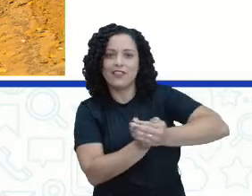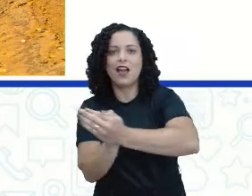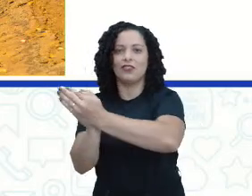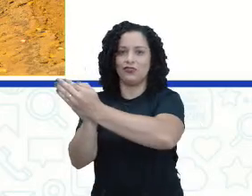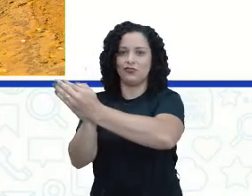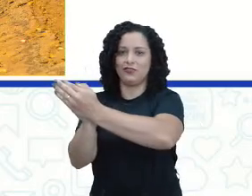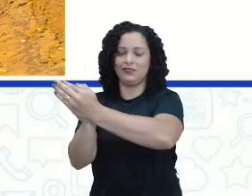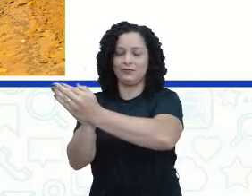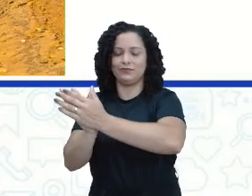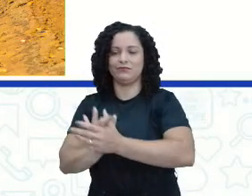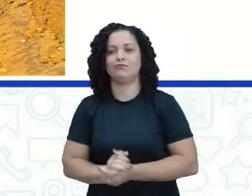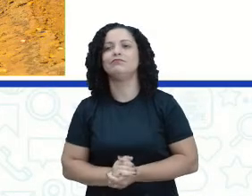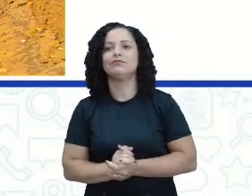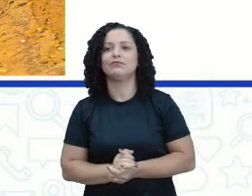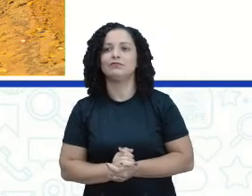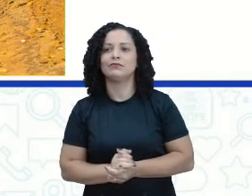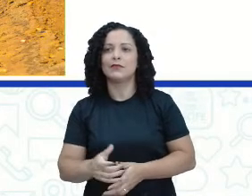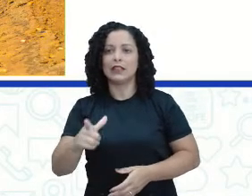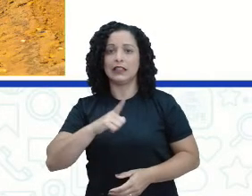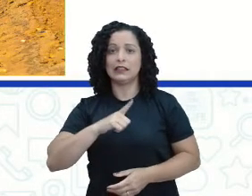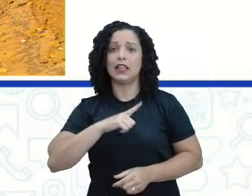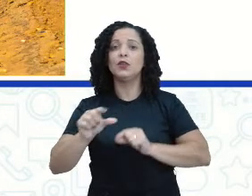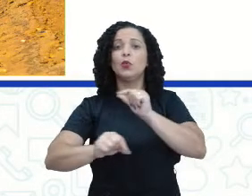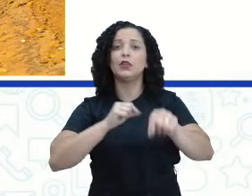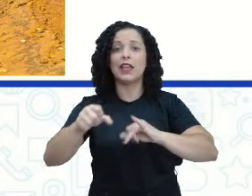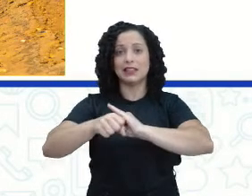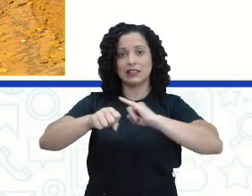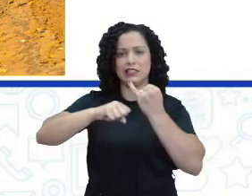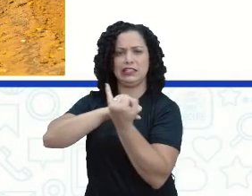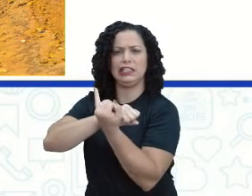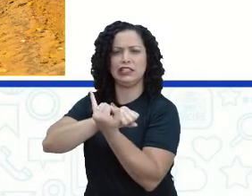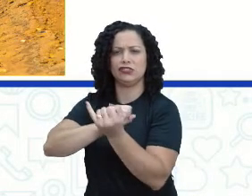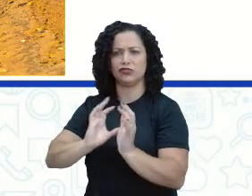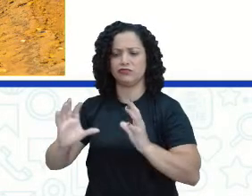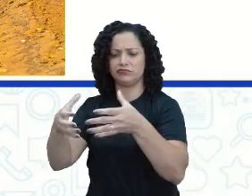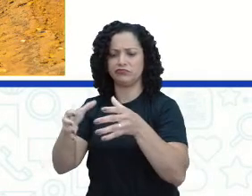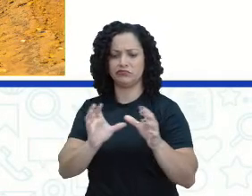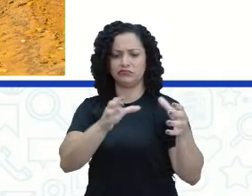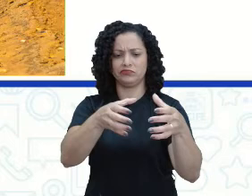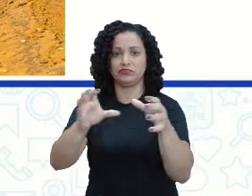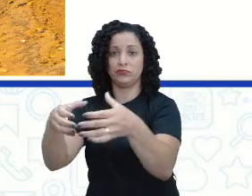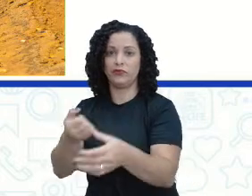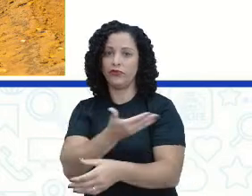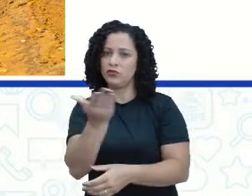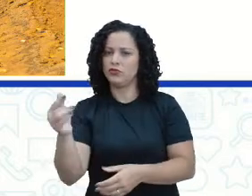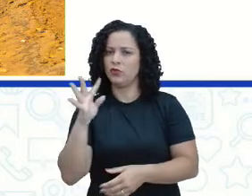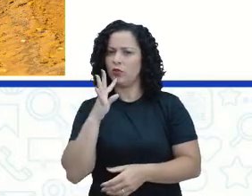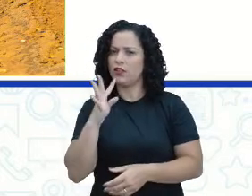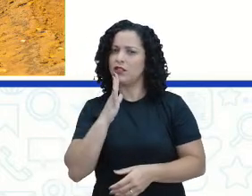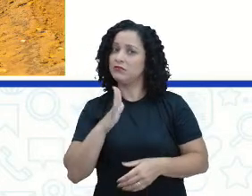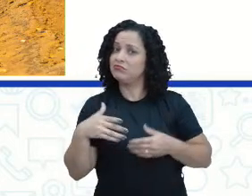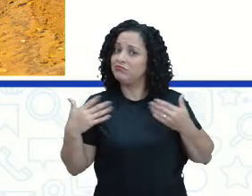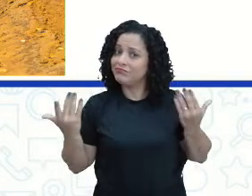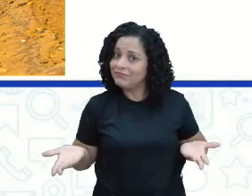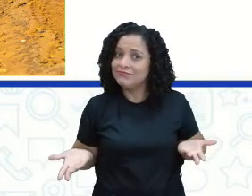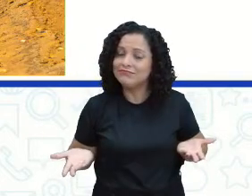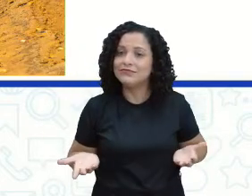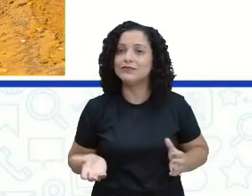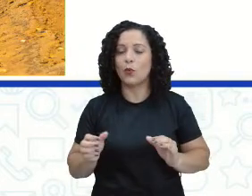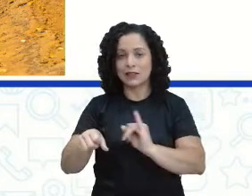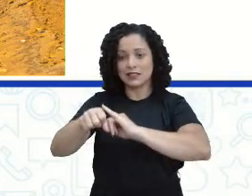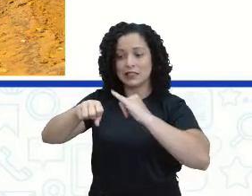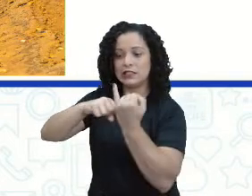tem as Ilhas Galápagos. Eu acredito que você já deve ter ouvido falar. Então, aqui nas Ilhas Galápagos,